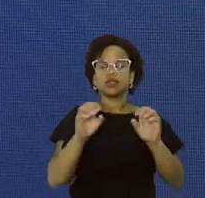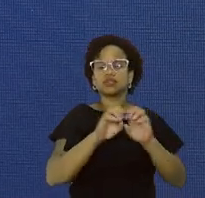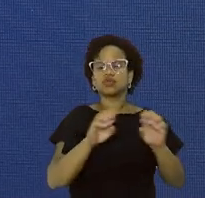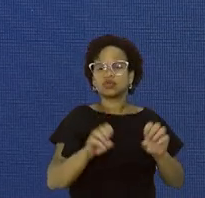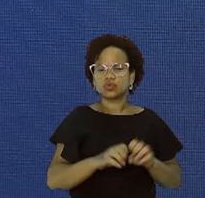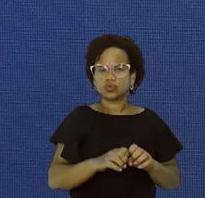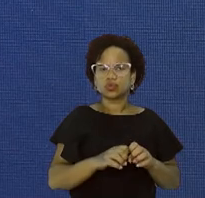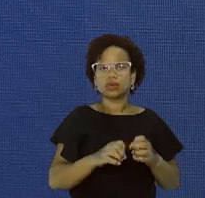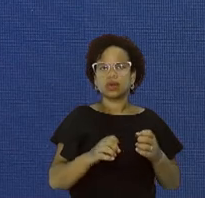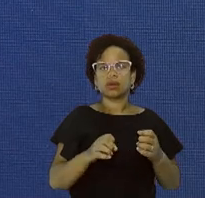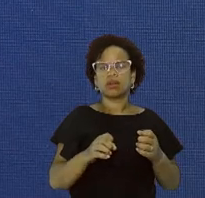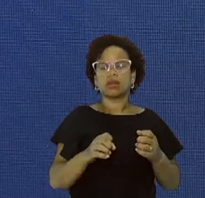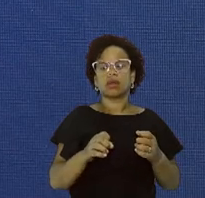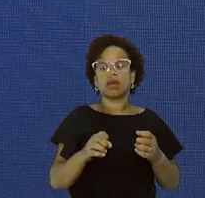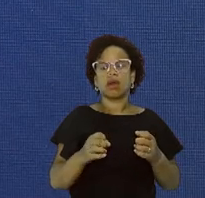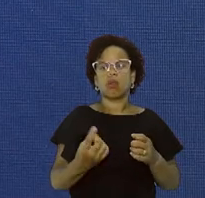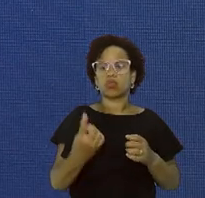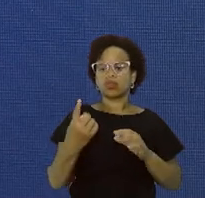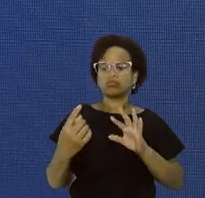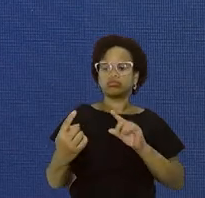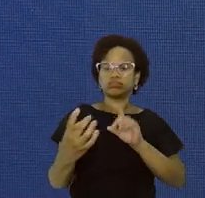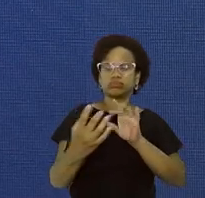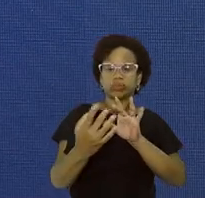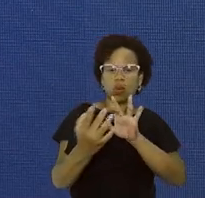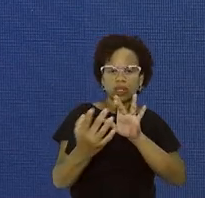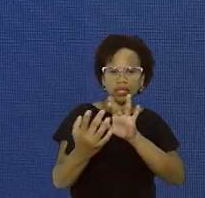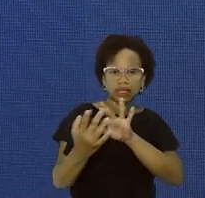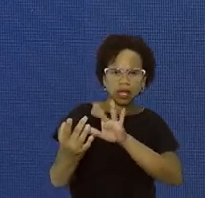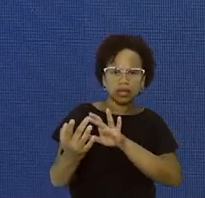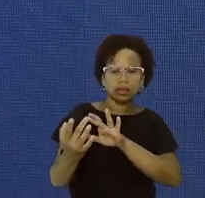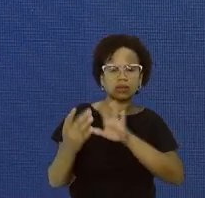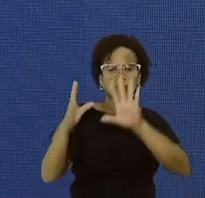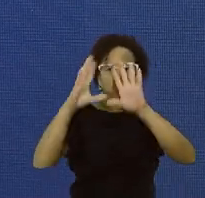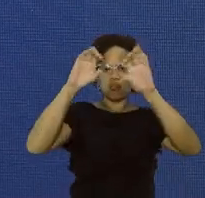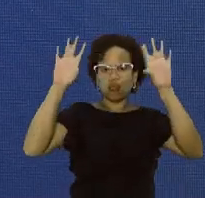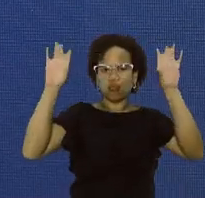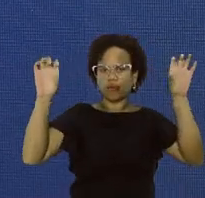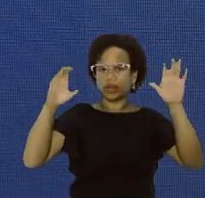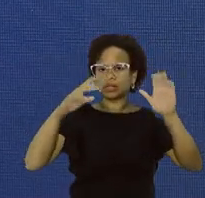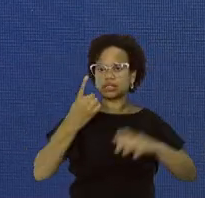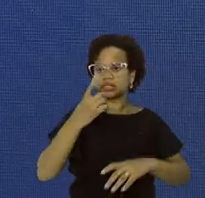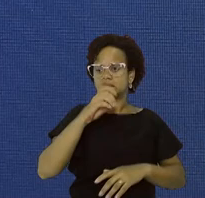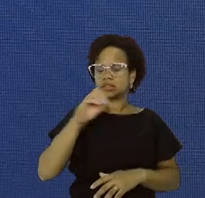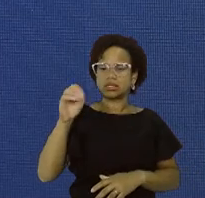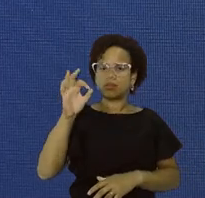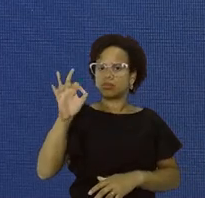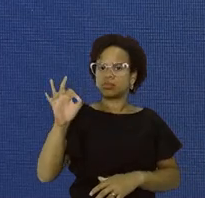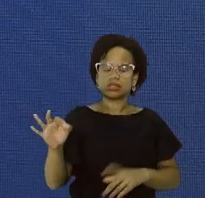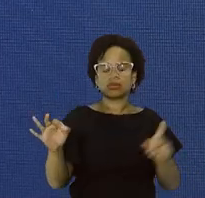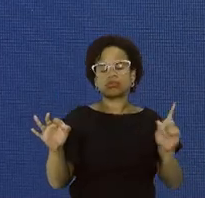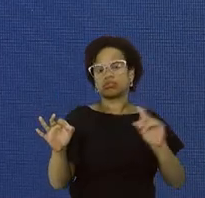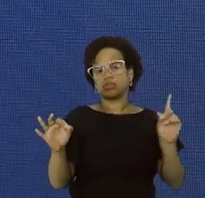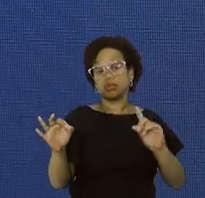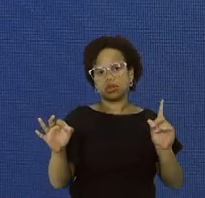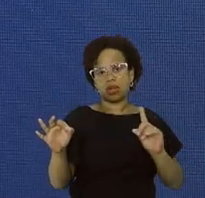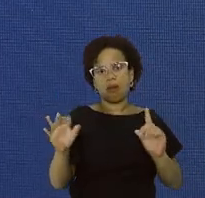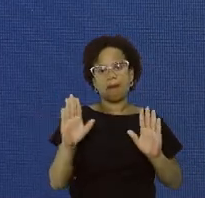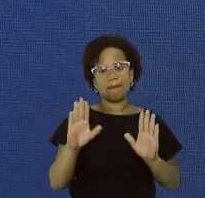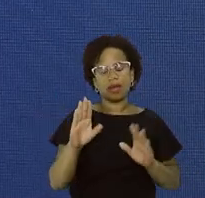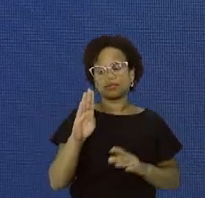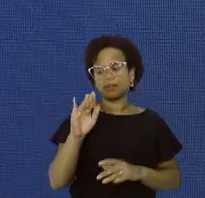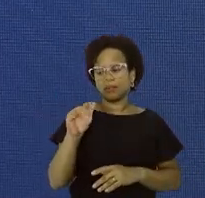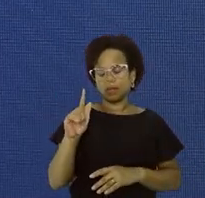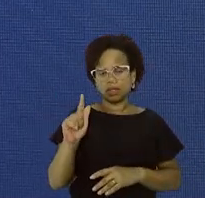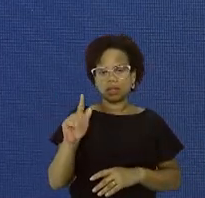únicas que não são conectadas ainda 100% na nuvem por questão de segurança etc mas Big Data ainda é um tema que a gente olha